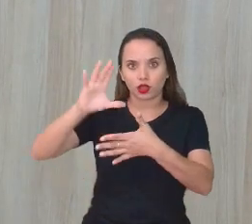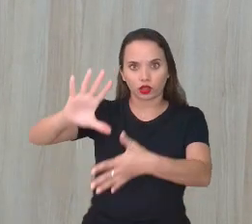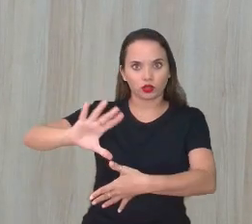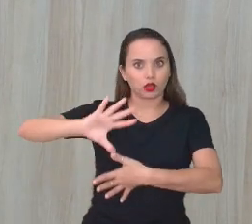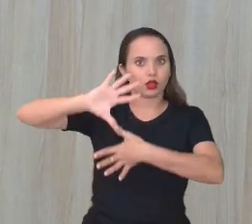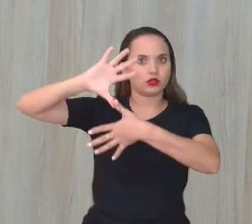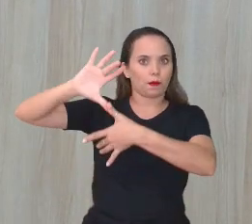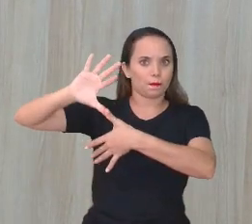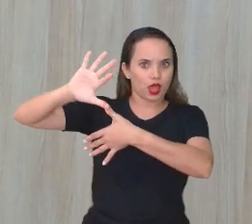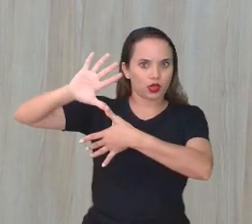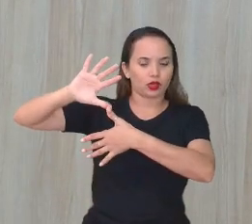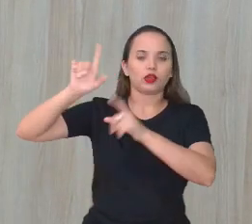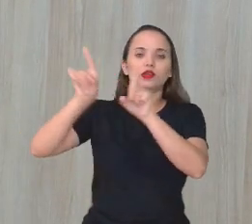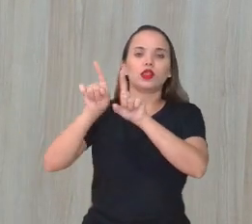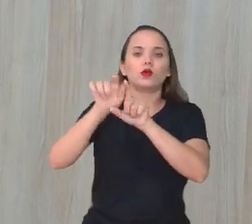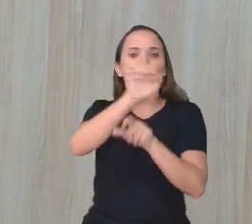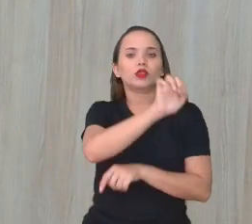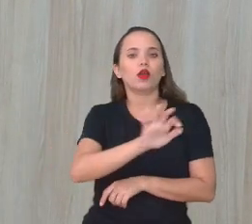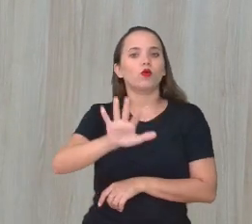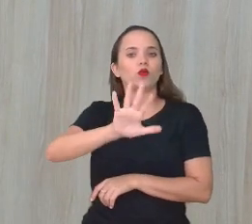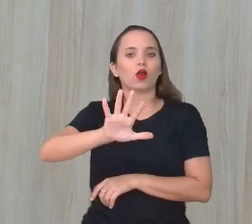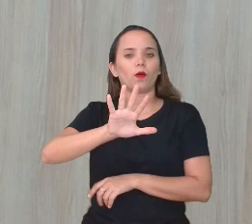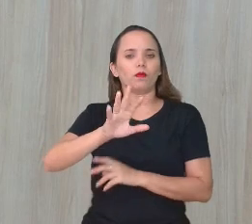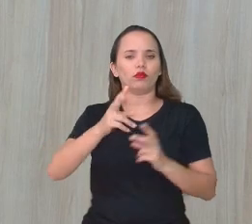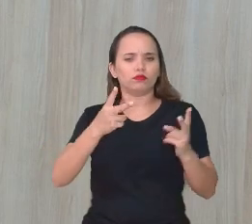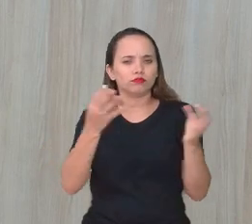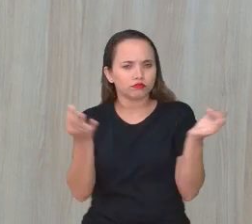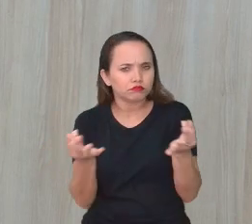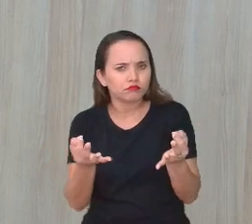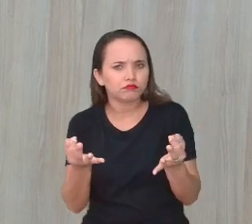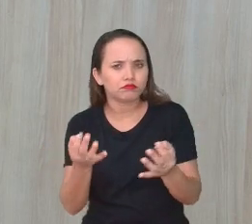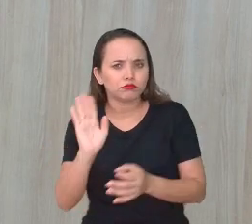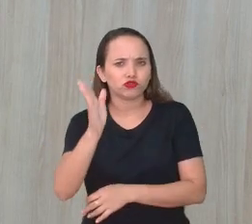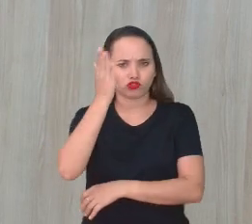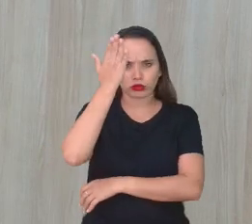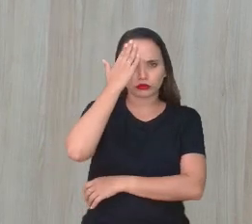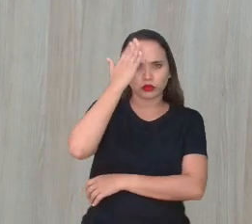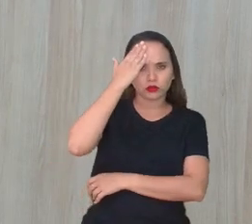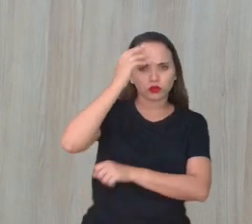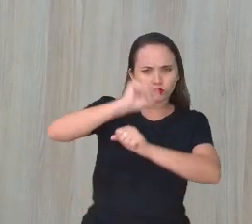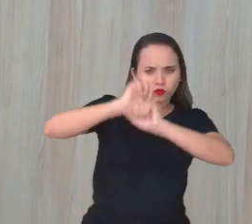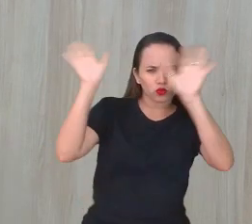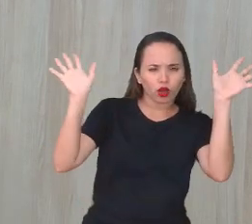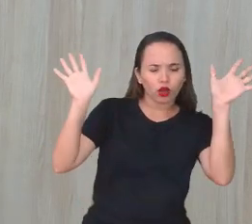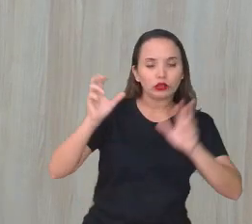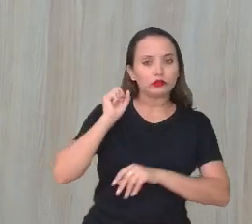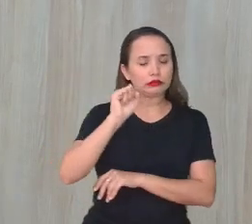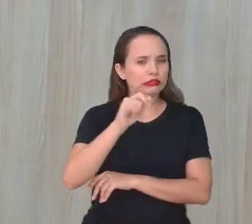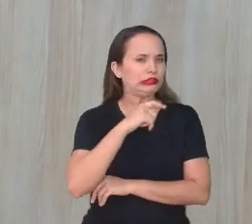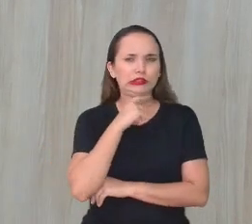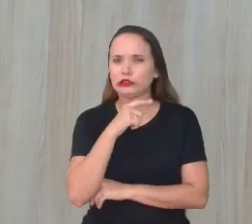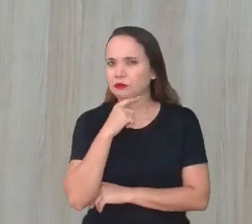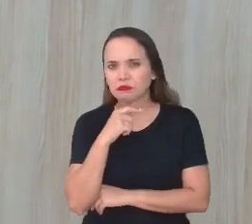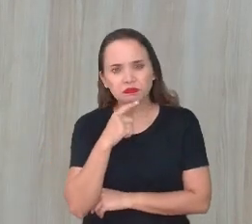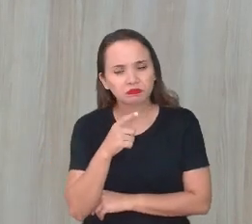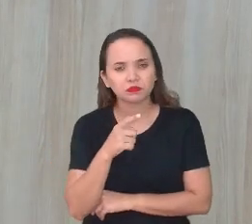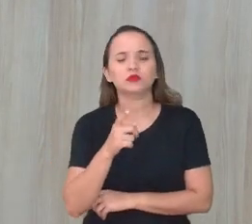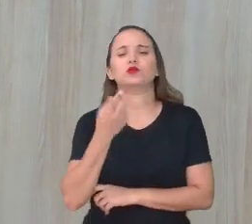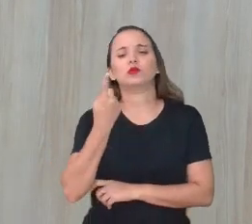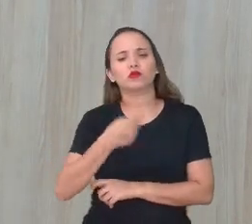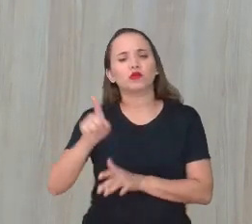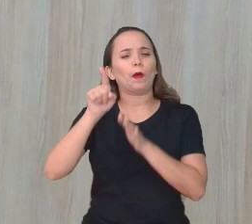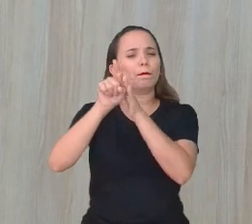Europa. Perfeito? Então, deu para entender aí? Se não deu para entender, pesquisa, coloca aqui nos